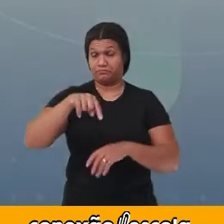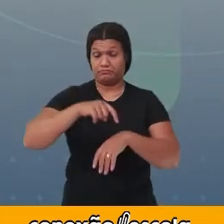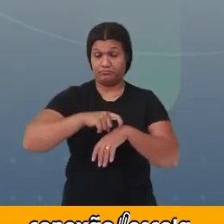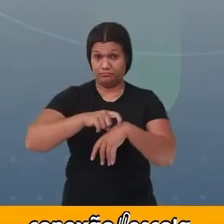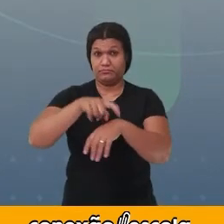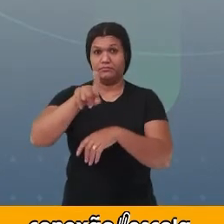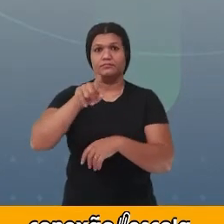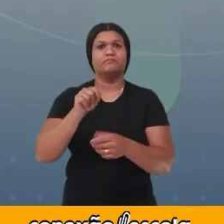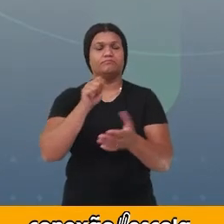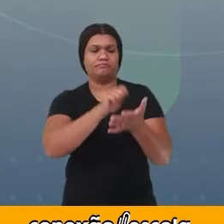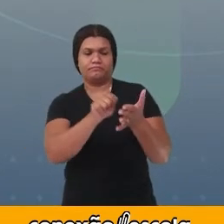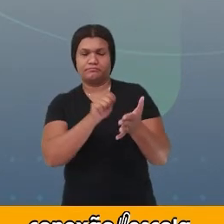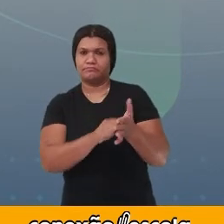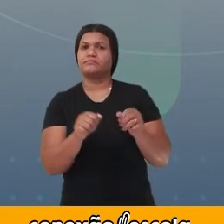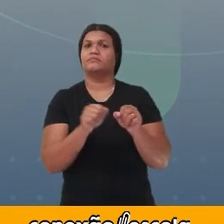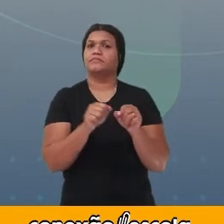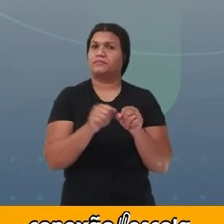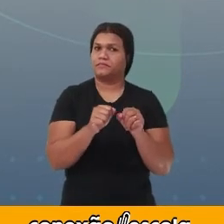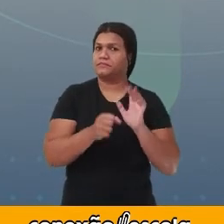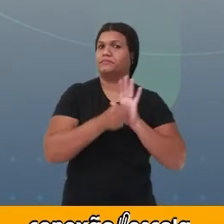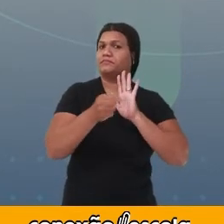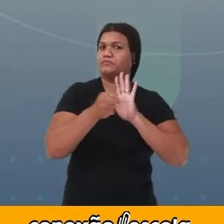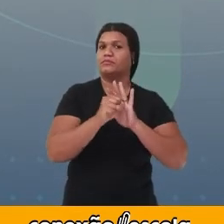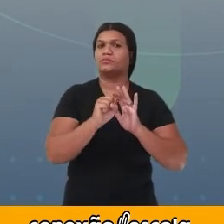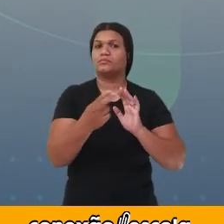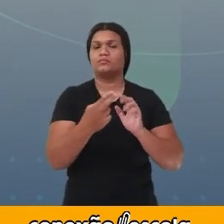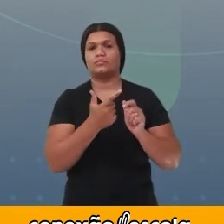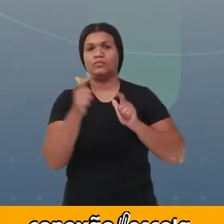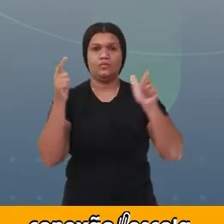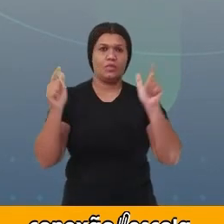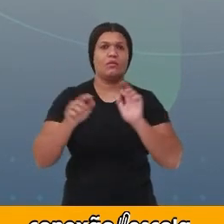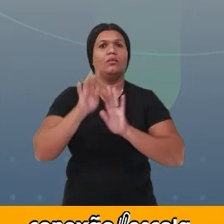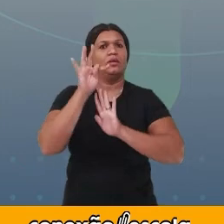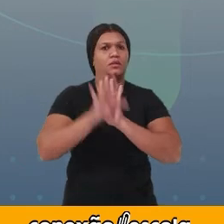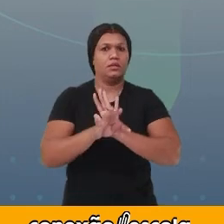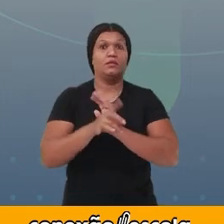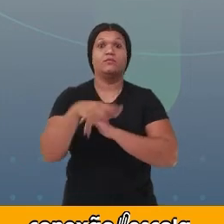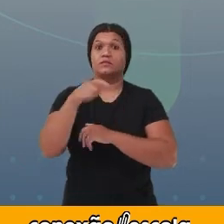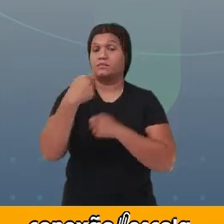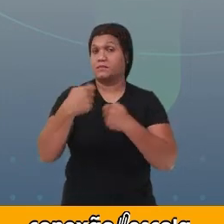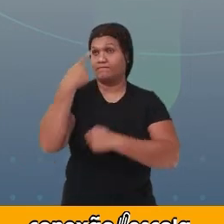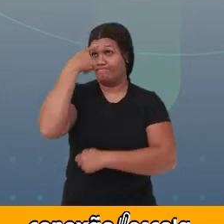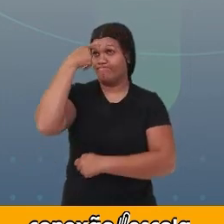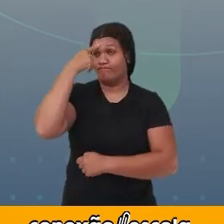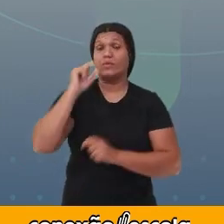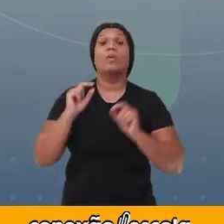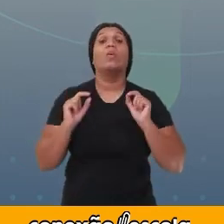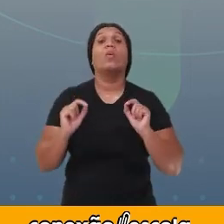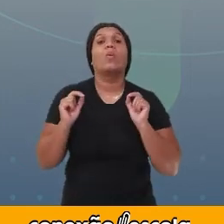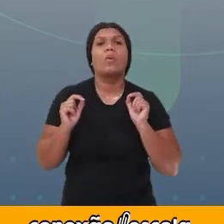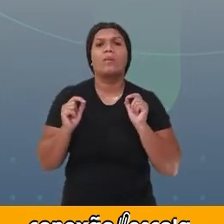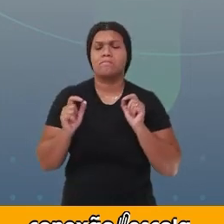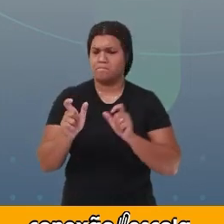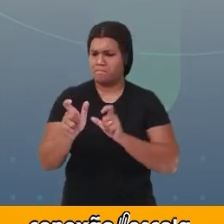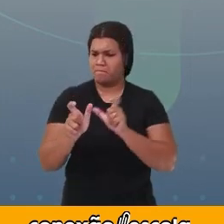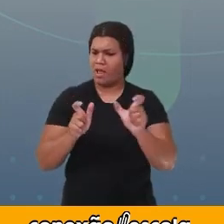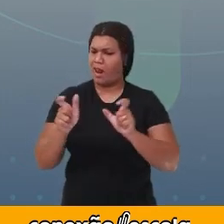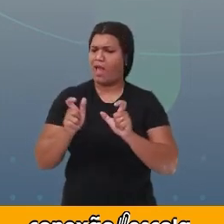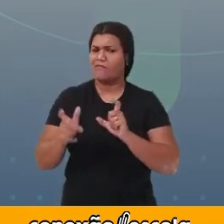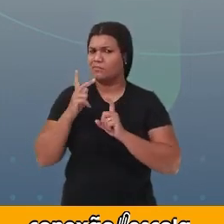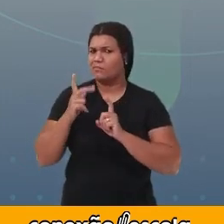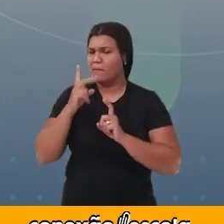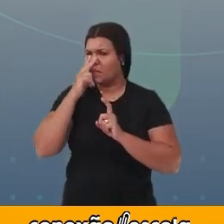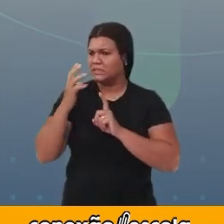produzir uma reportagem ou qualquer outro texto, é claro, né? Você precisa pensar um pouquinho nos efeitos de sentido que